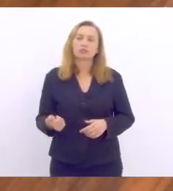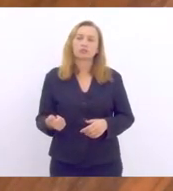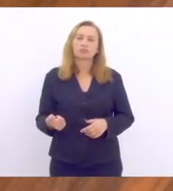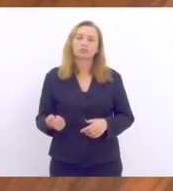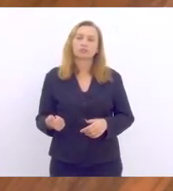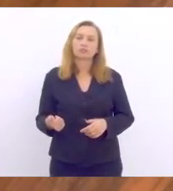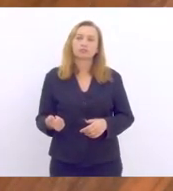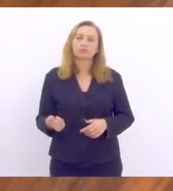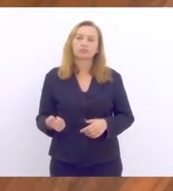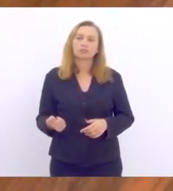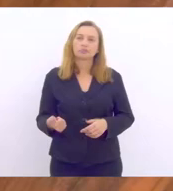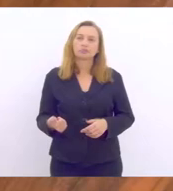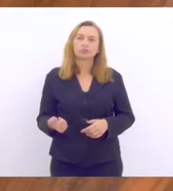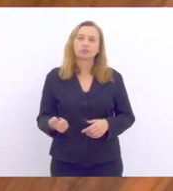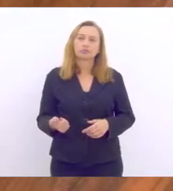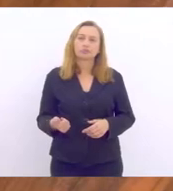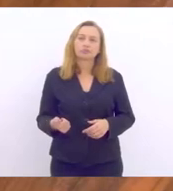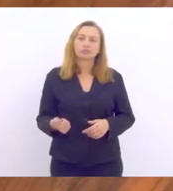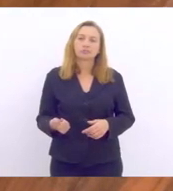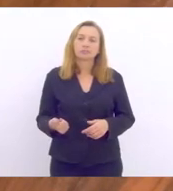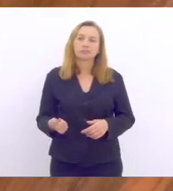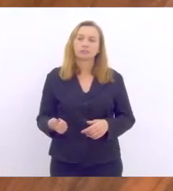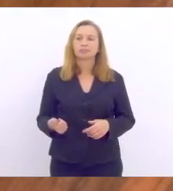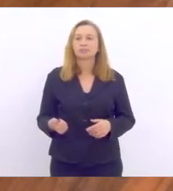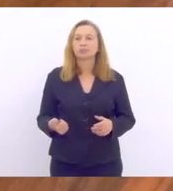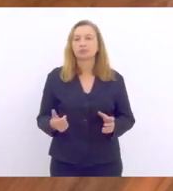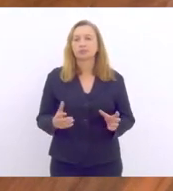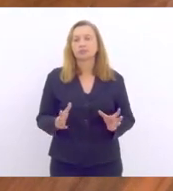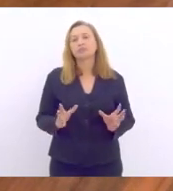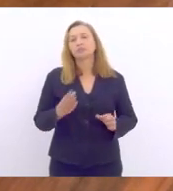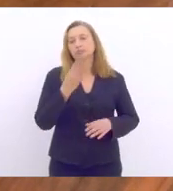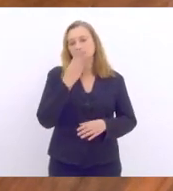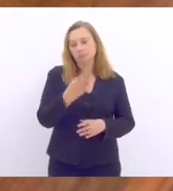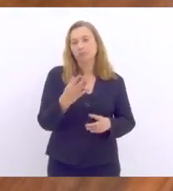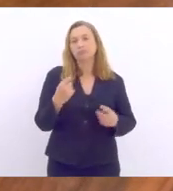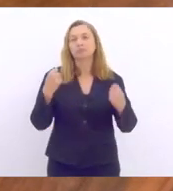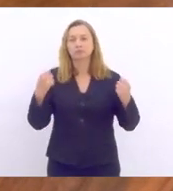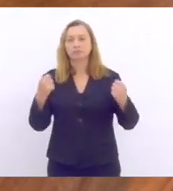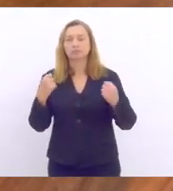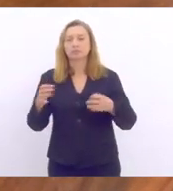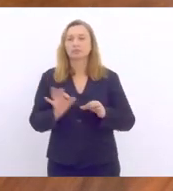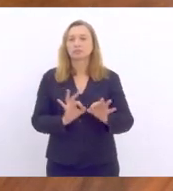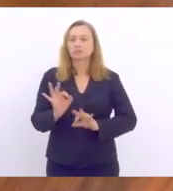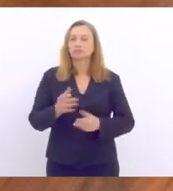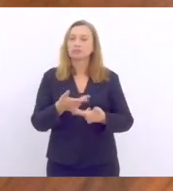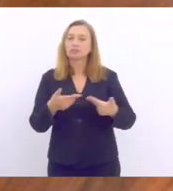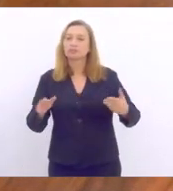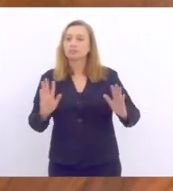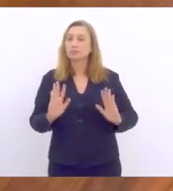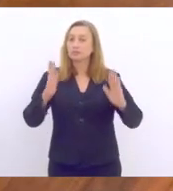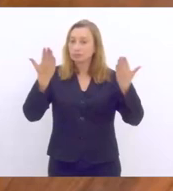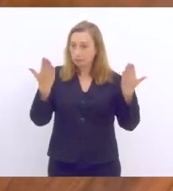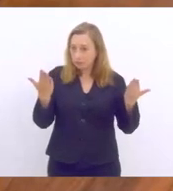muita hostilidade entre as torcidas organizadas e muitos eventos de